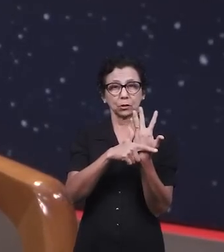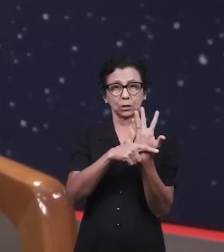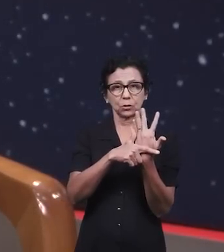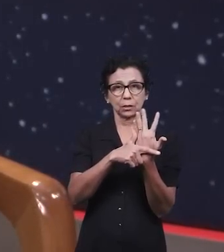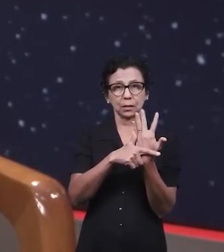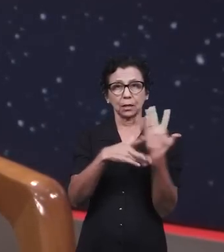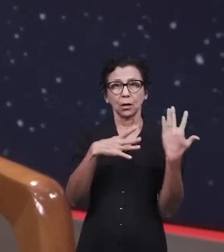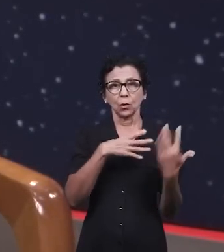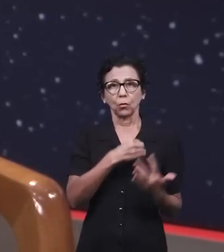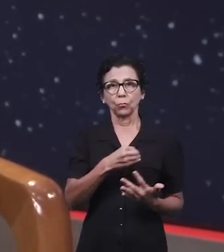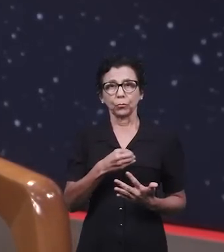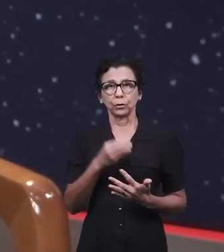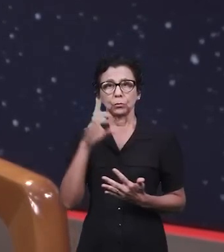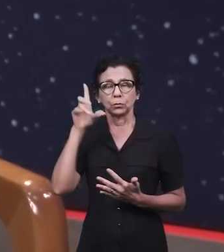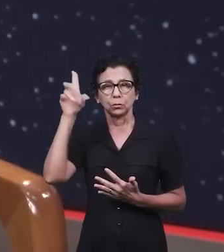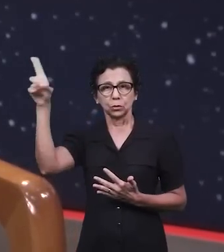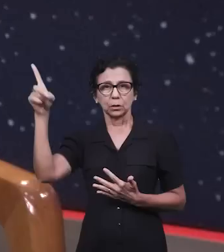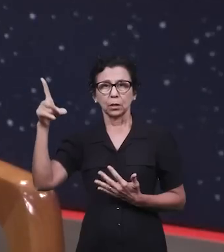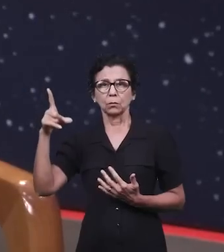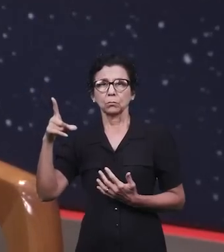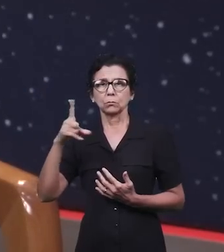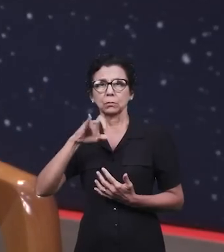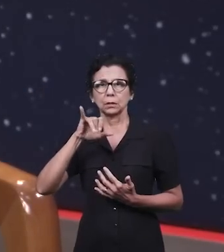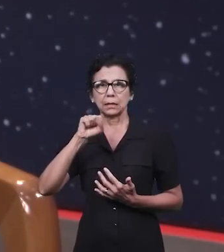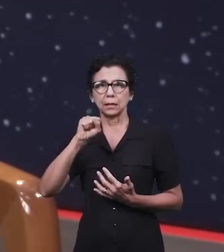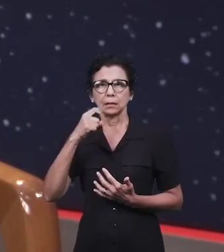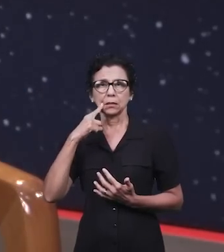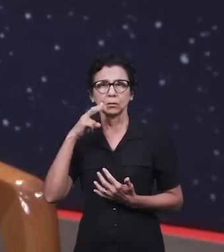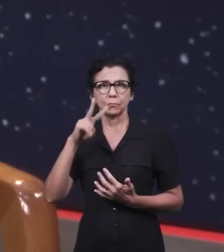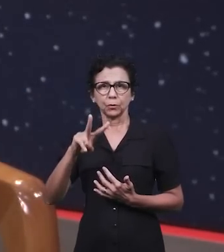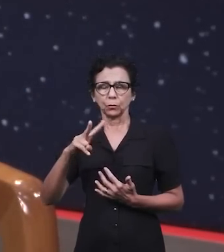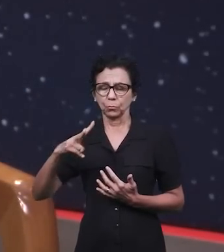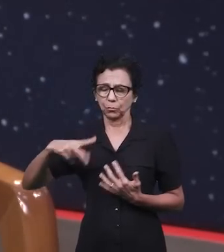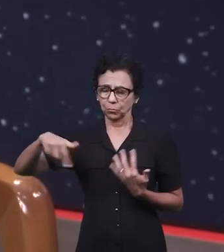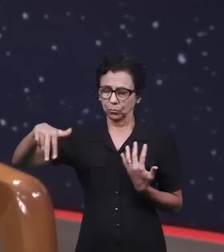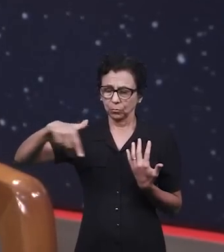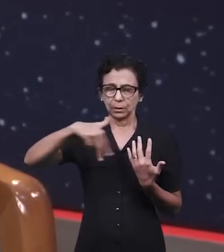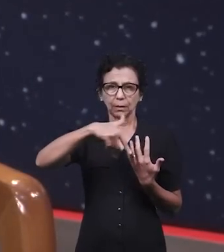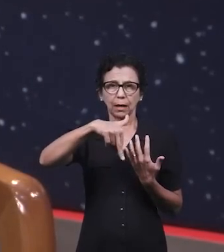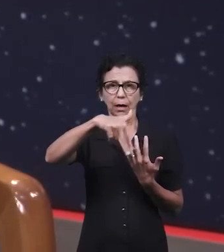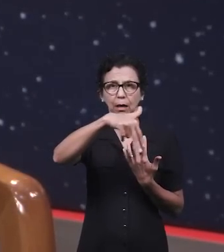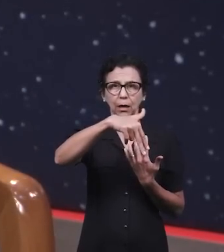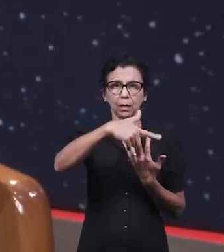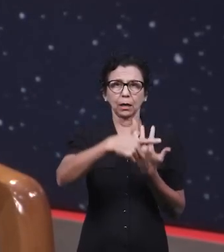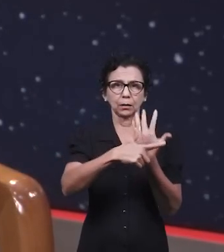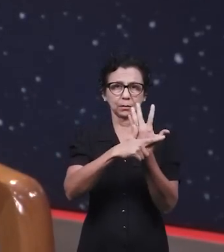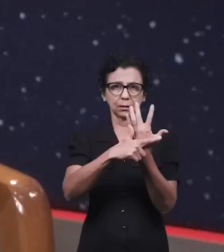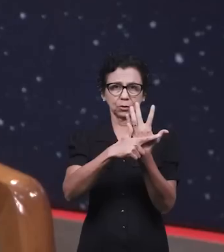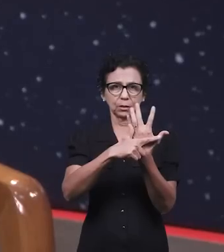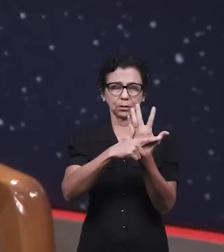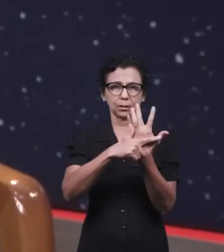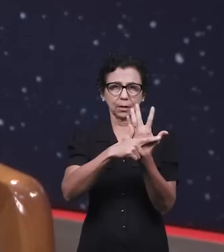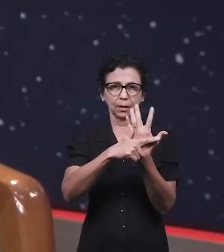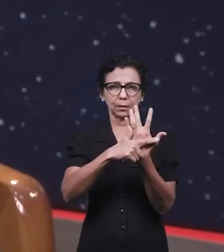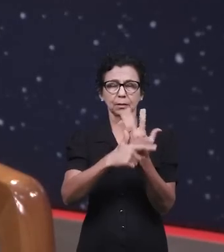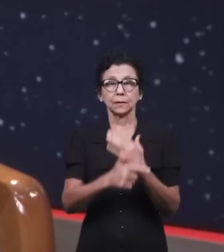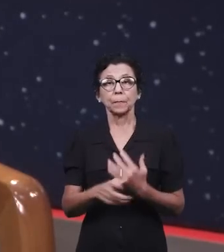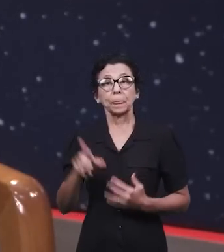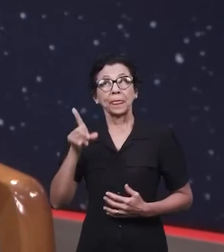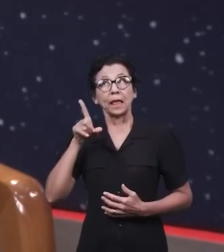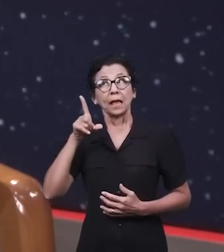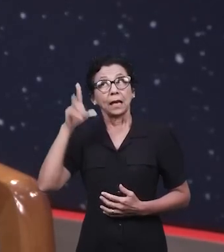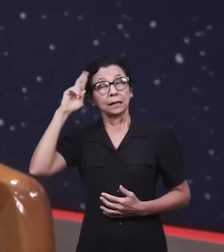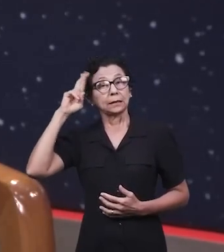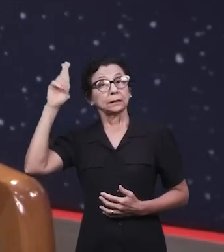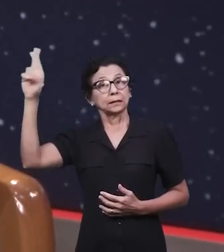castiçais. E aí, justamente na primeira carta, mostra que esse Senhor é o que tem as